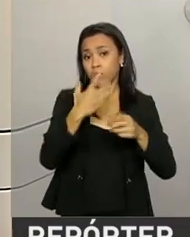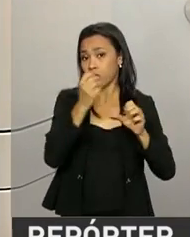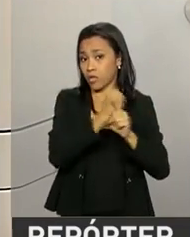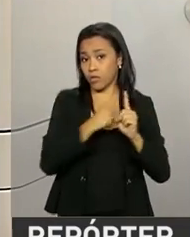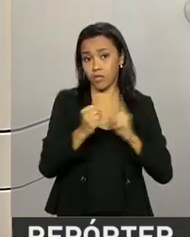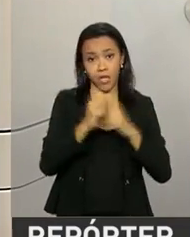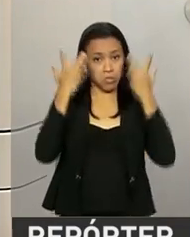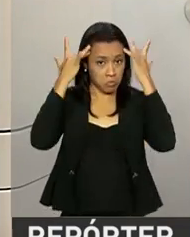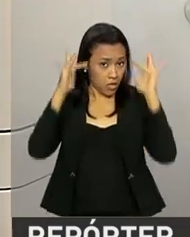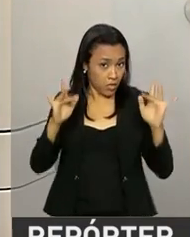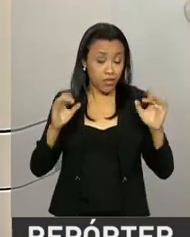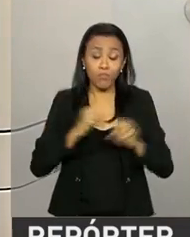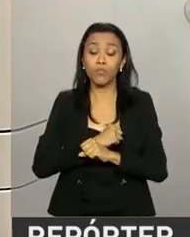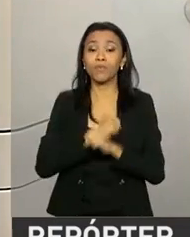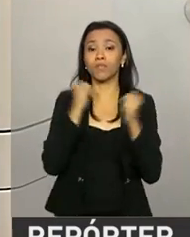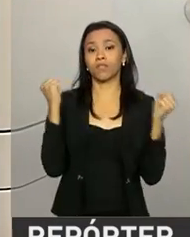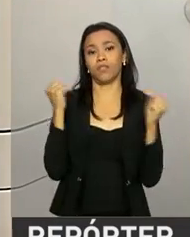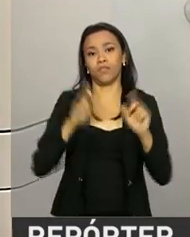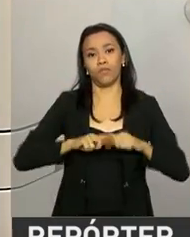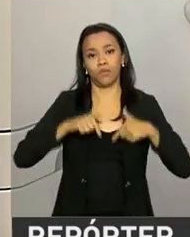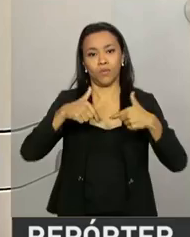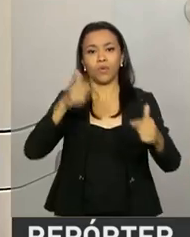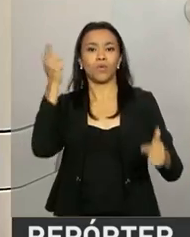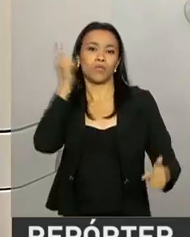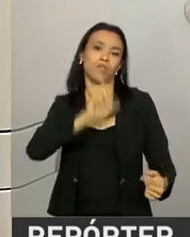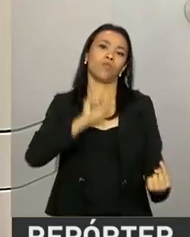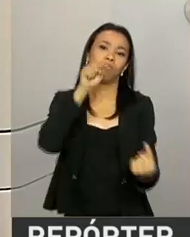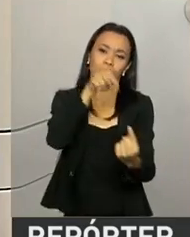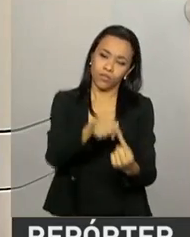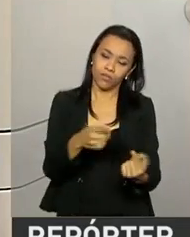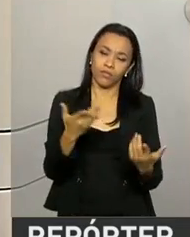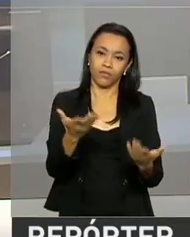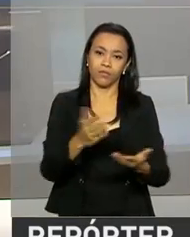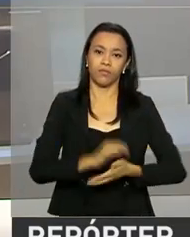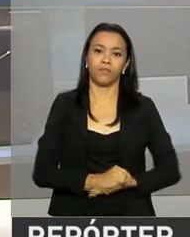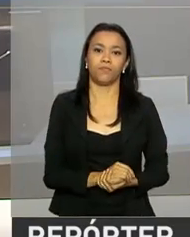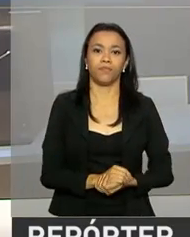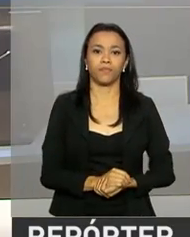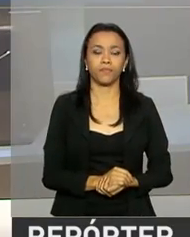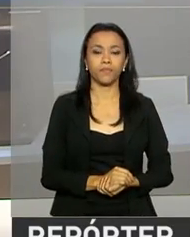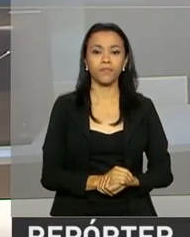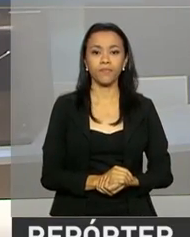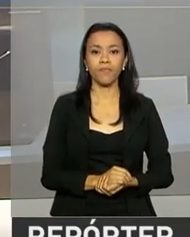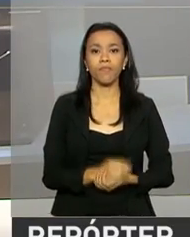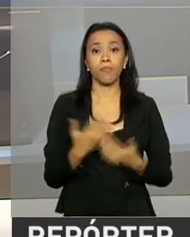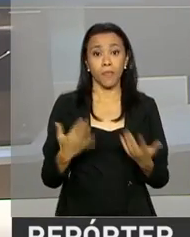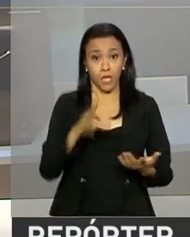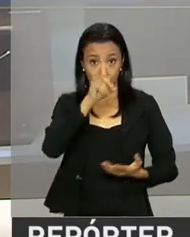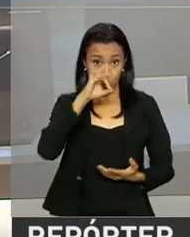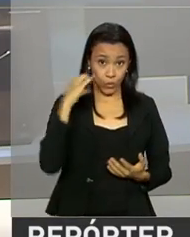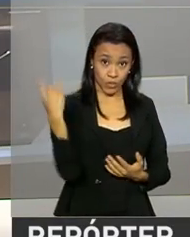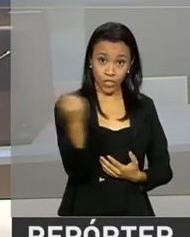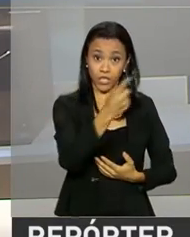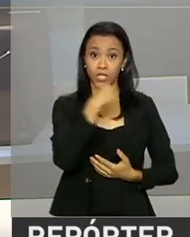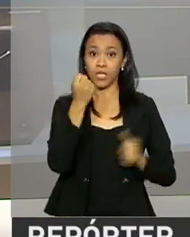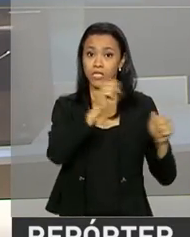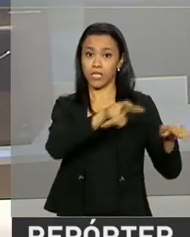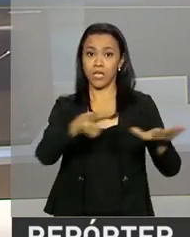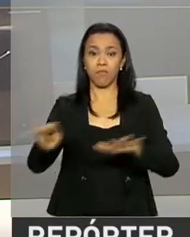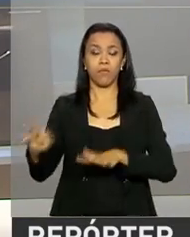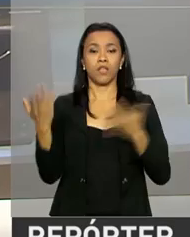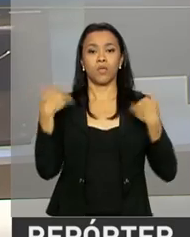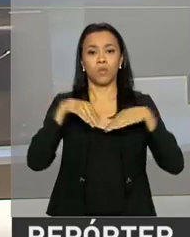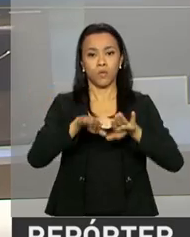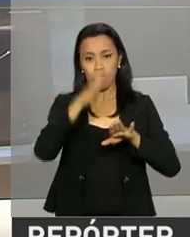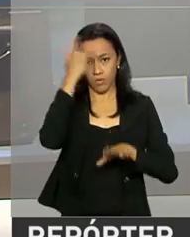sociedade, é impossível a gente conseguir um objetivo que a gente tem, que é tão grande. E o dia D da Semana de Inclusão de Pessoas